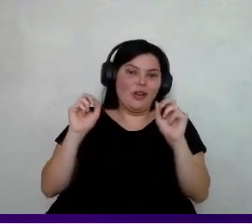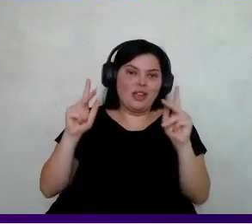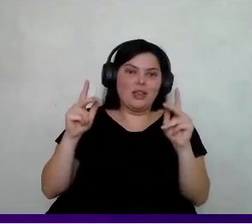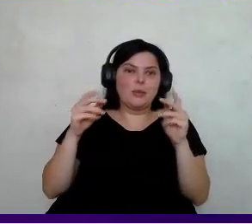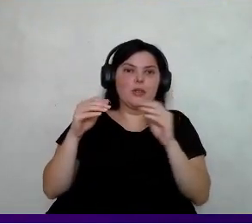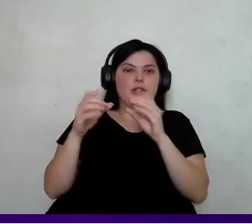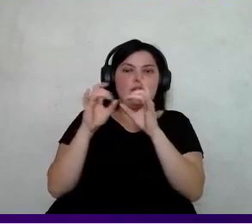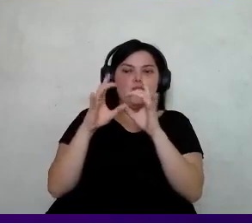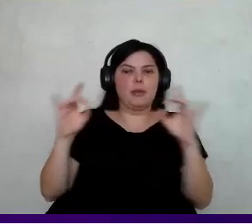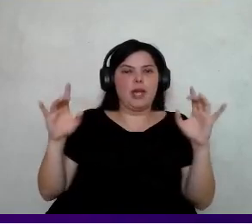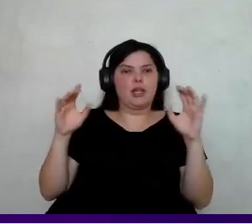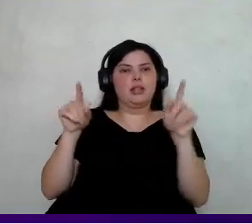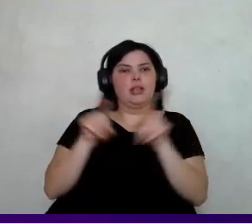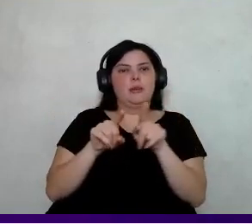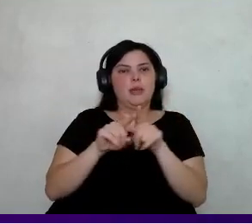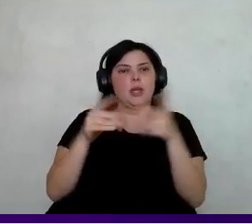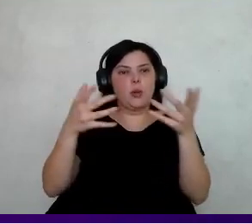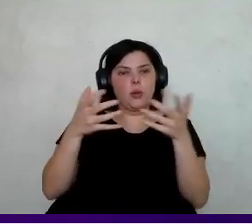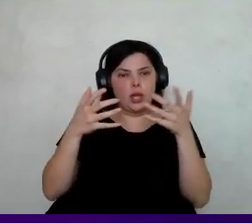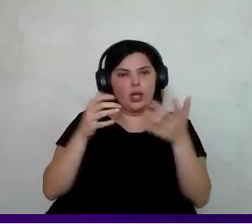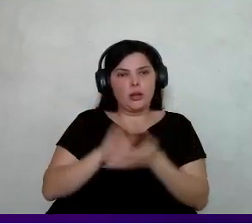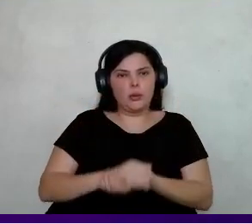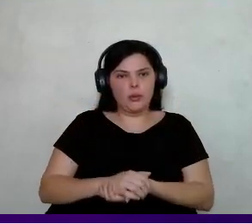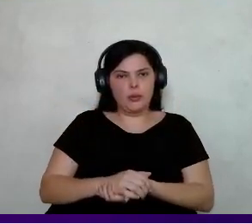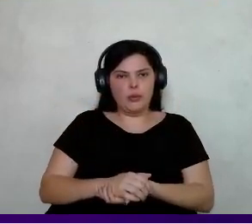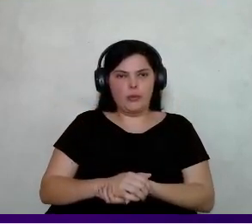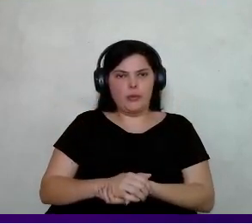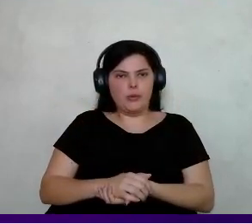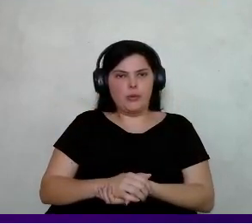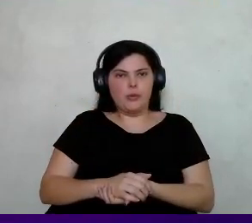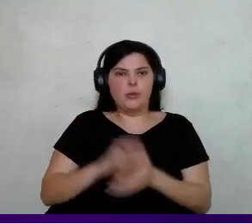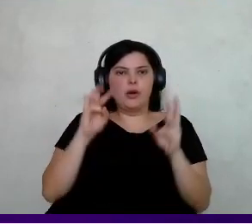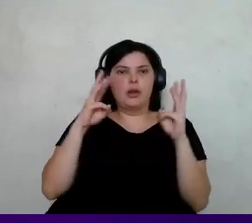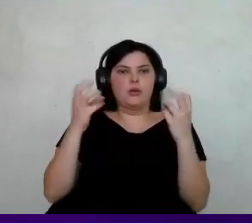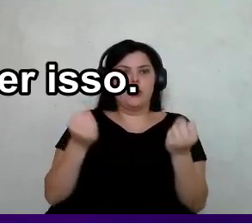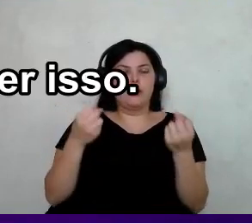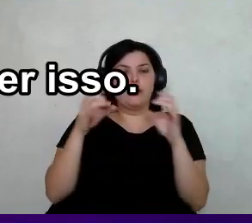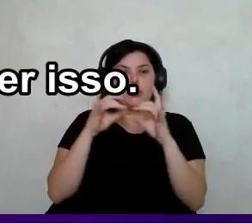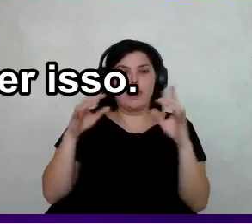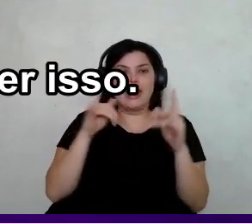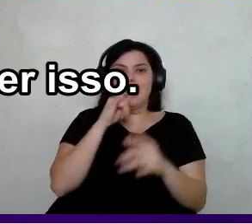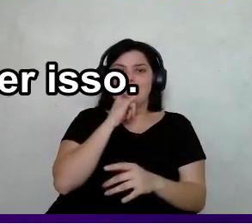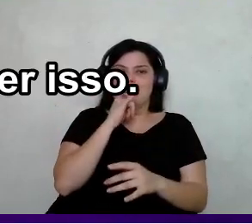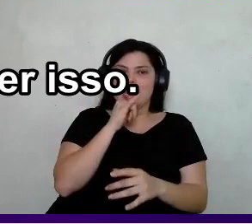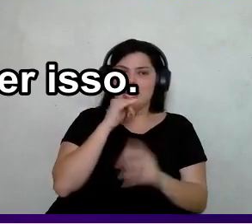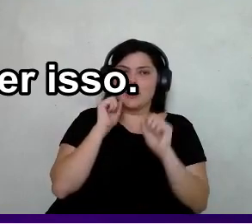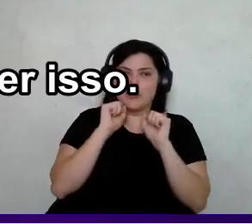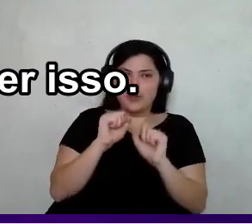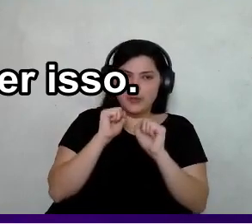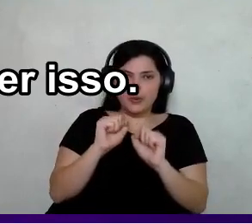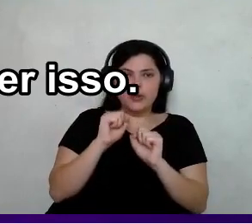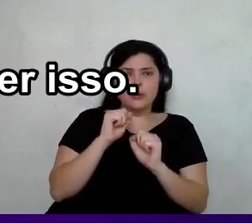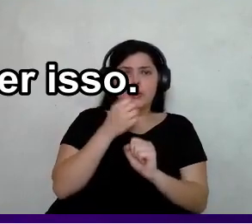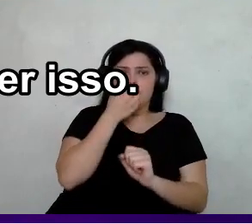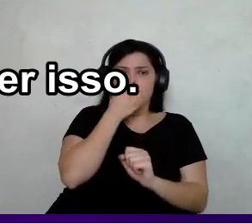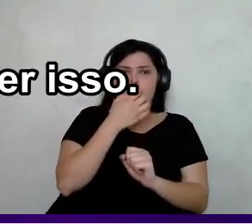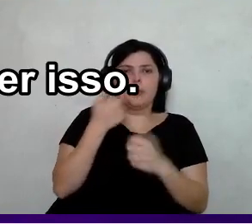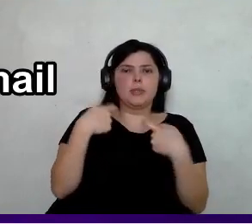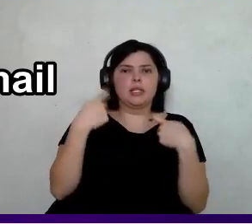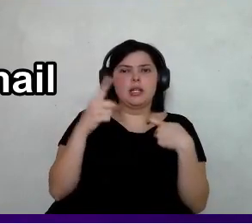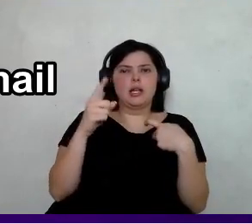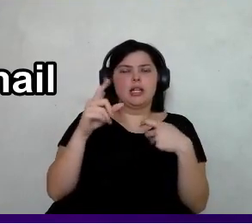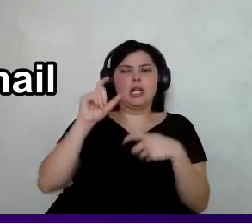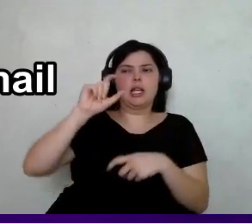gente, é isso que eu quero com esse workshop. Então, testem mesmo. É legal que vocês não precisam usar cartão de crédito para